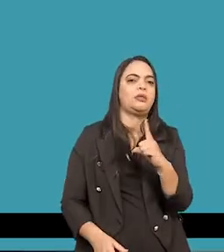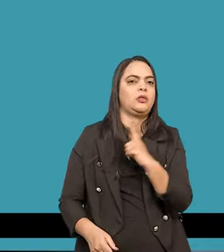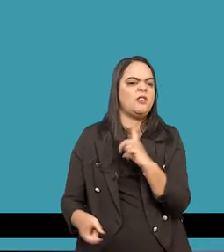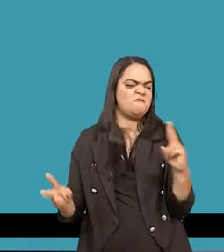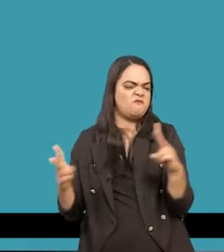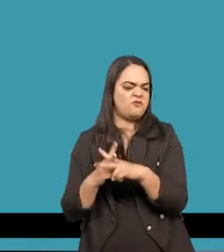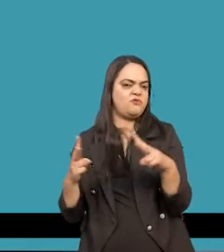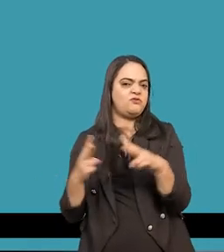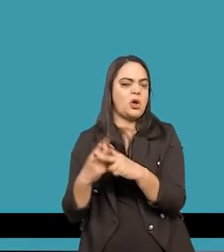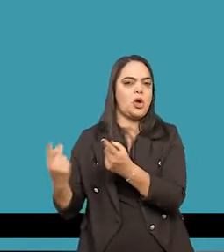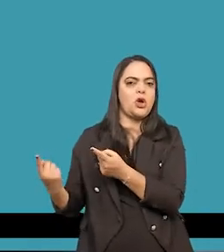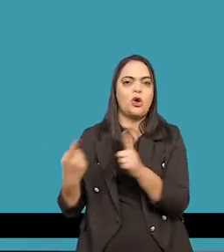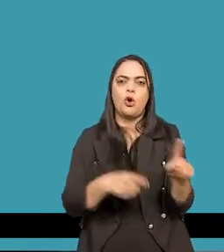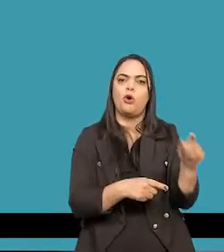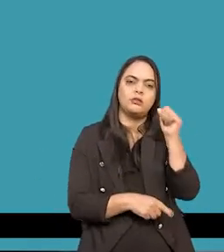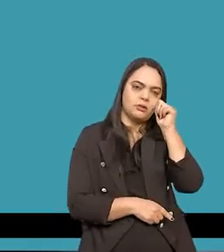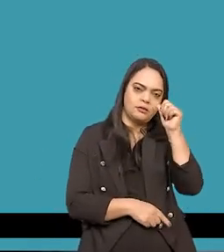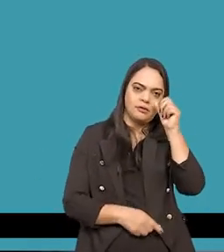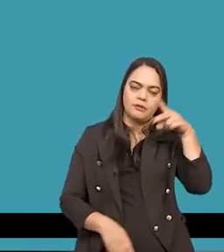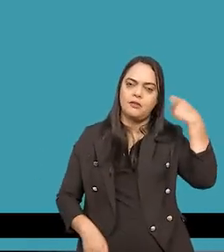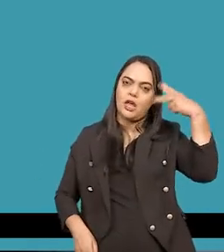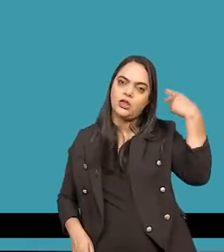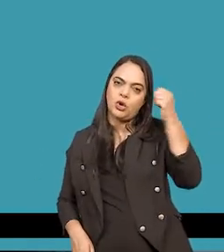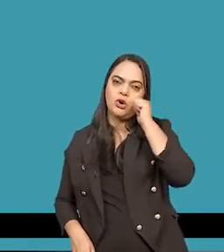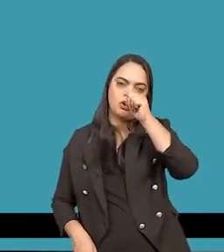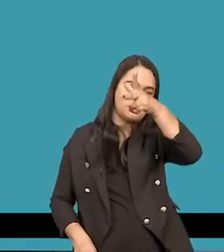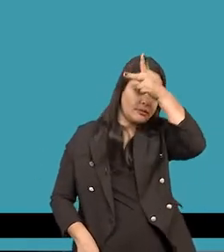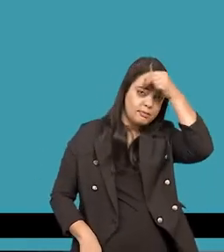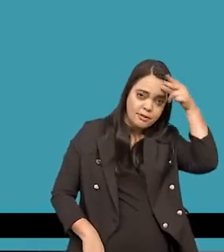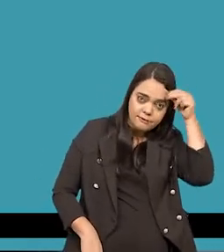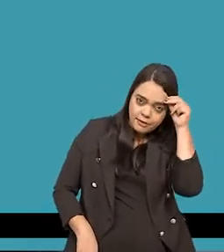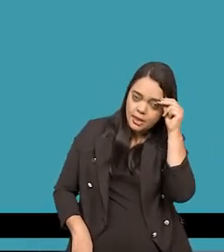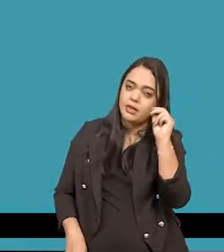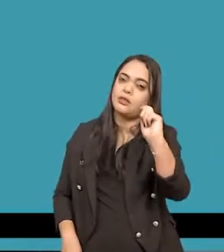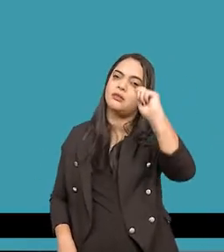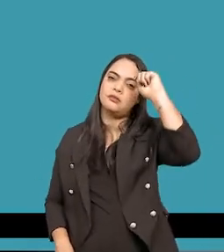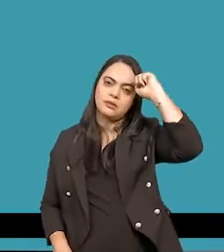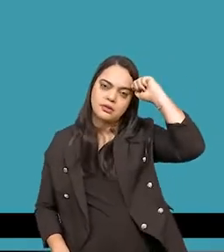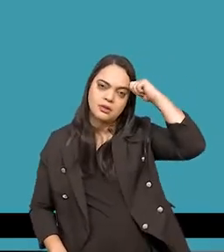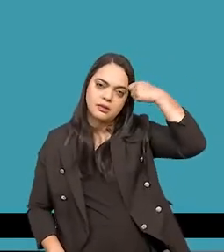contra vereadoras e prefeitas negras,